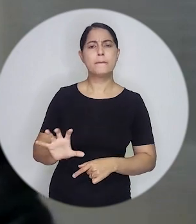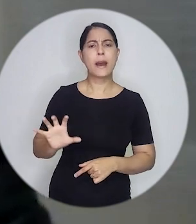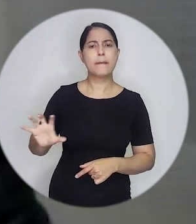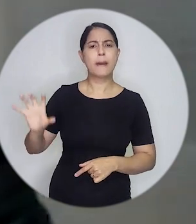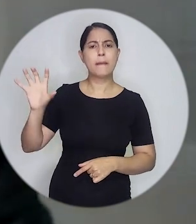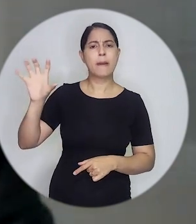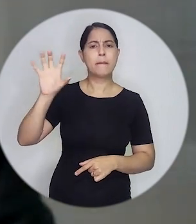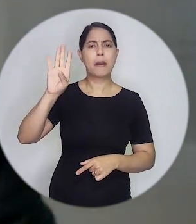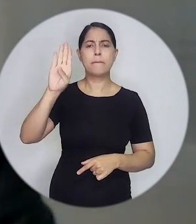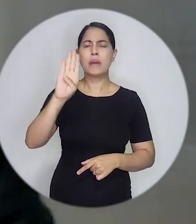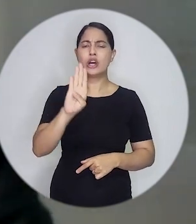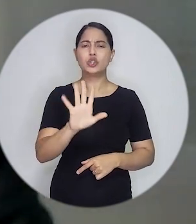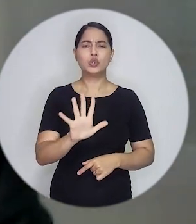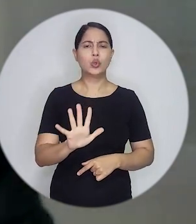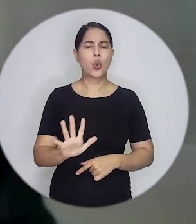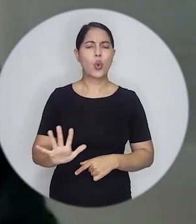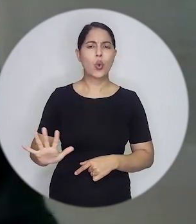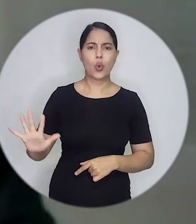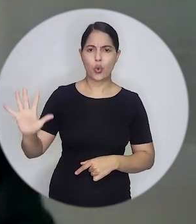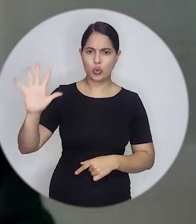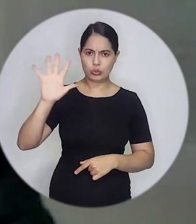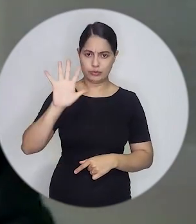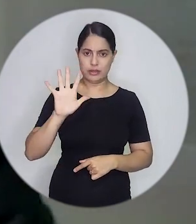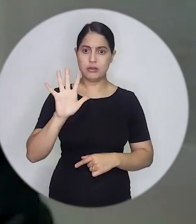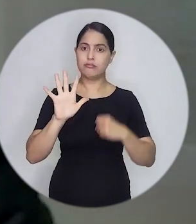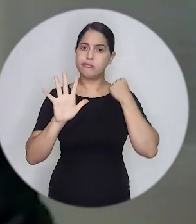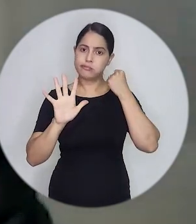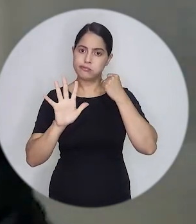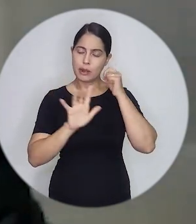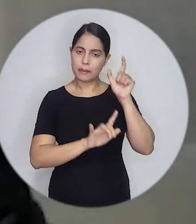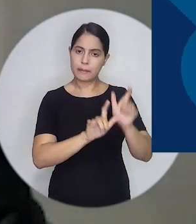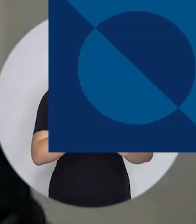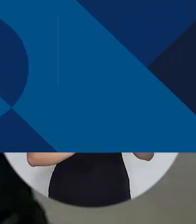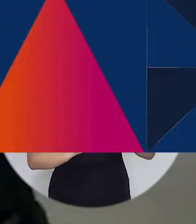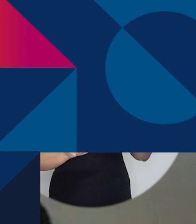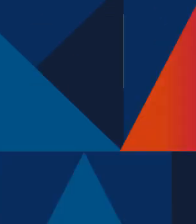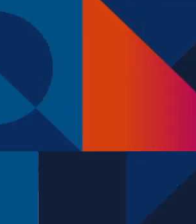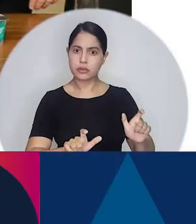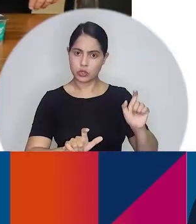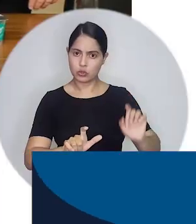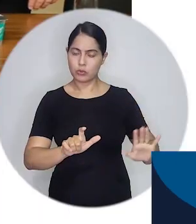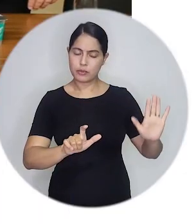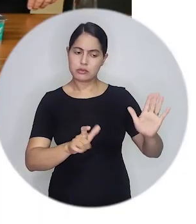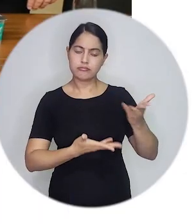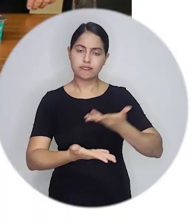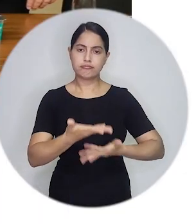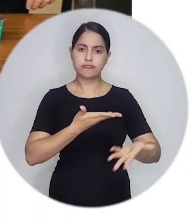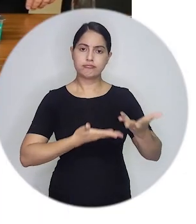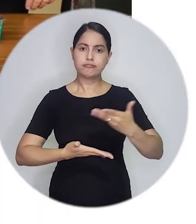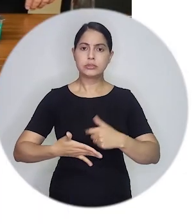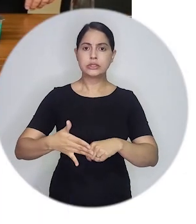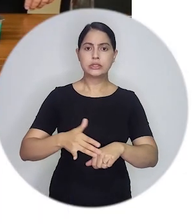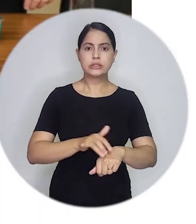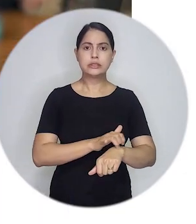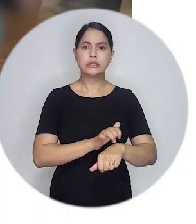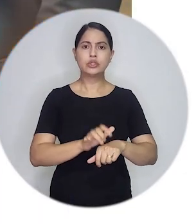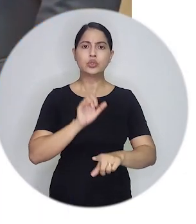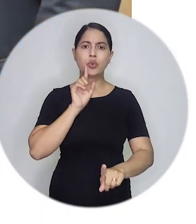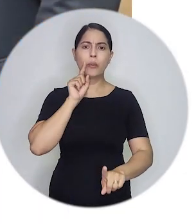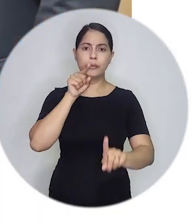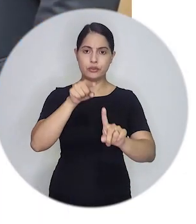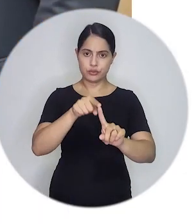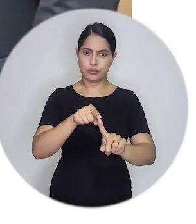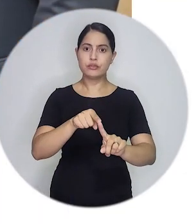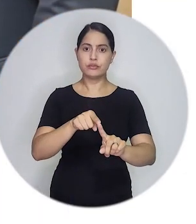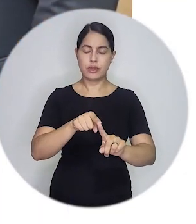as seccionais do nosso país com o intuito de ter uma interlocução com os senadores da República, tendo em vista a votação